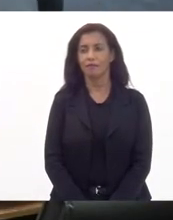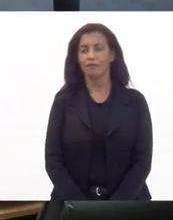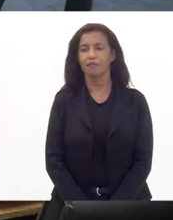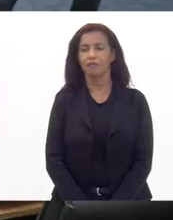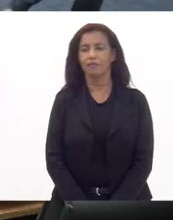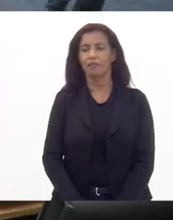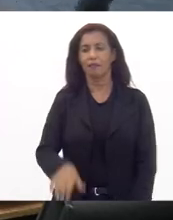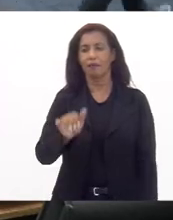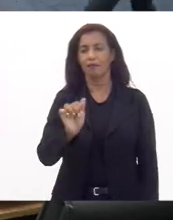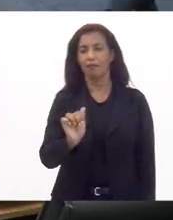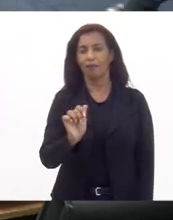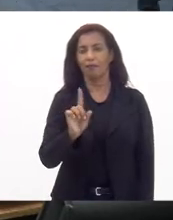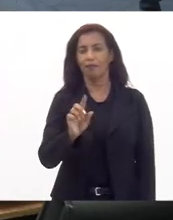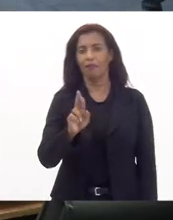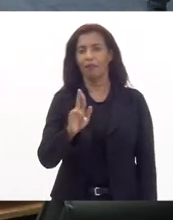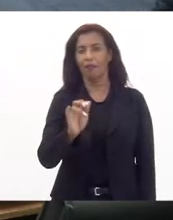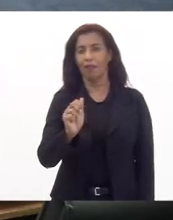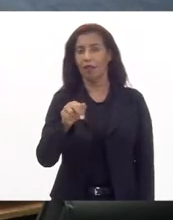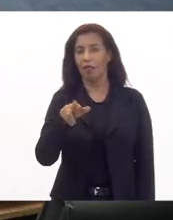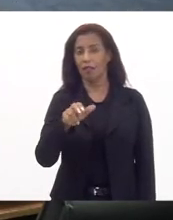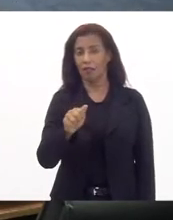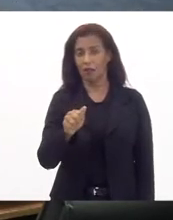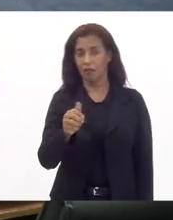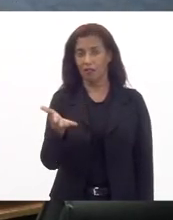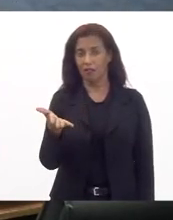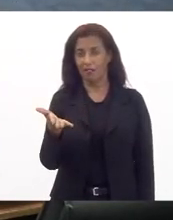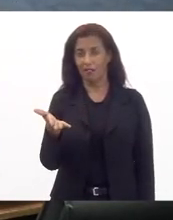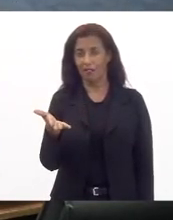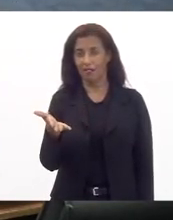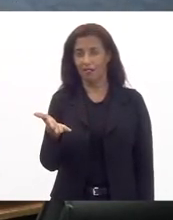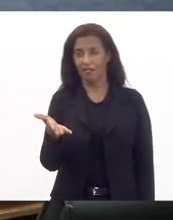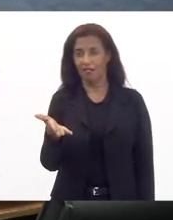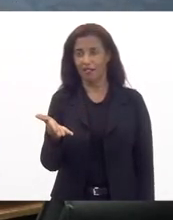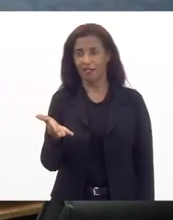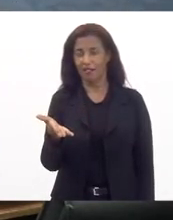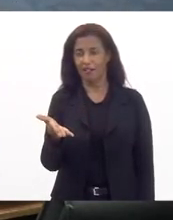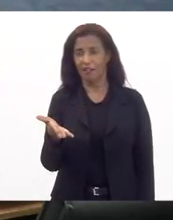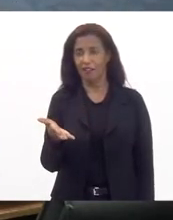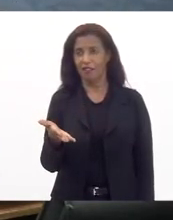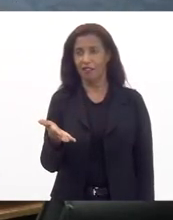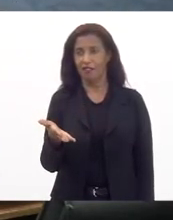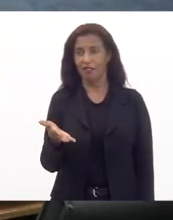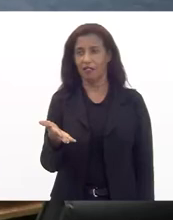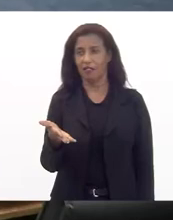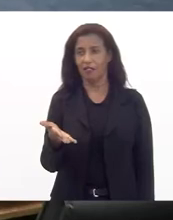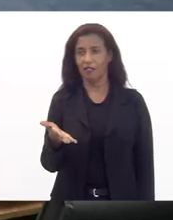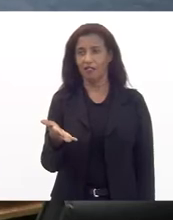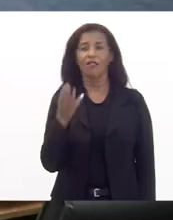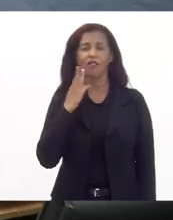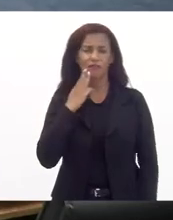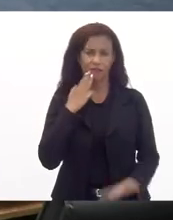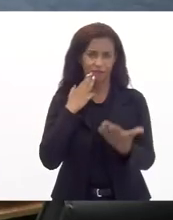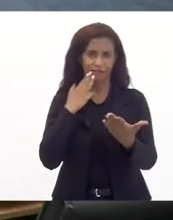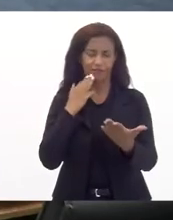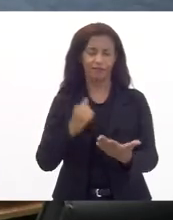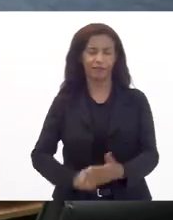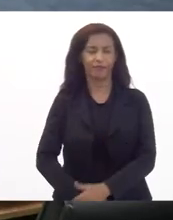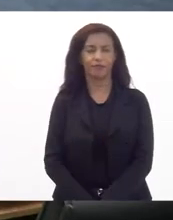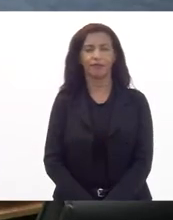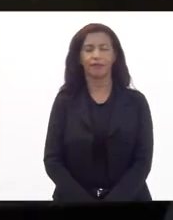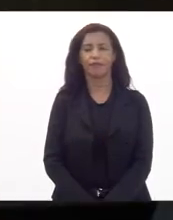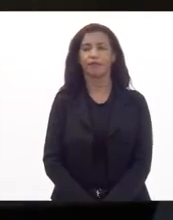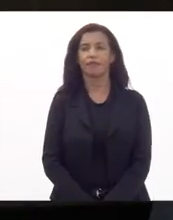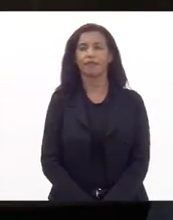o deputado Adriana ela vai vai entender primeiro a pá o deputado Malbec